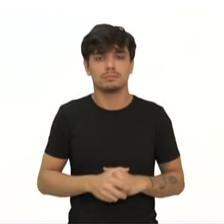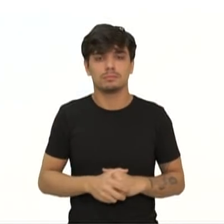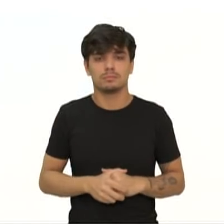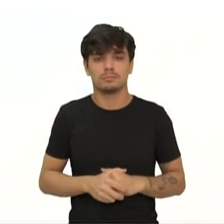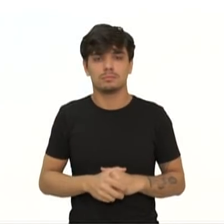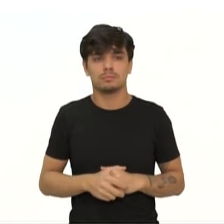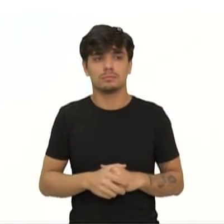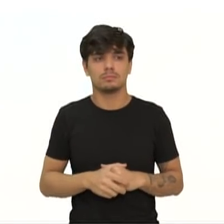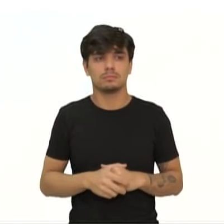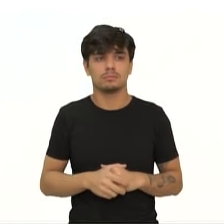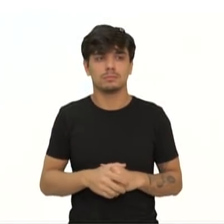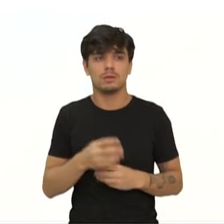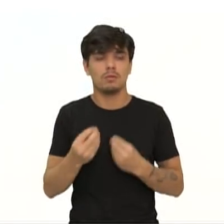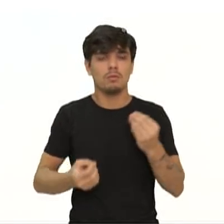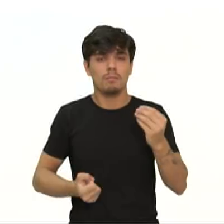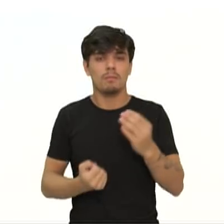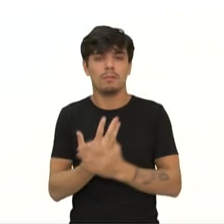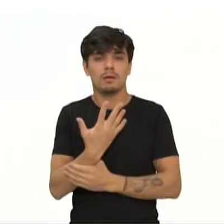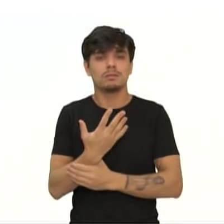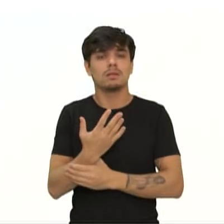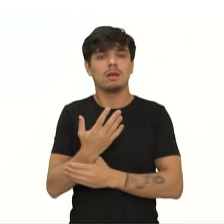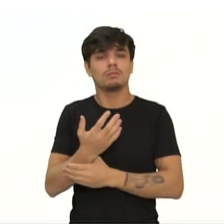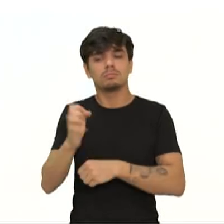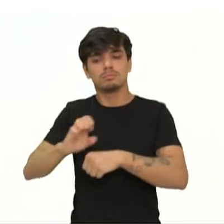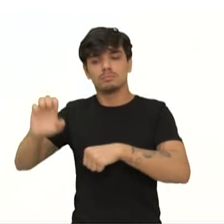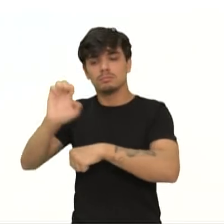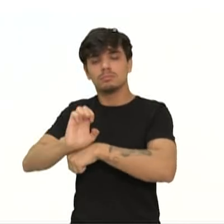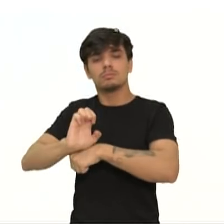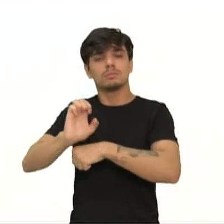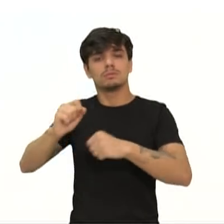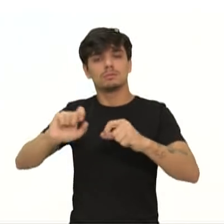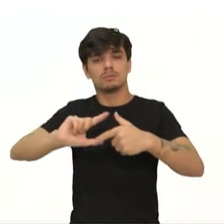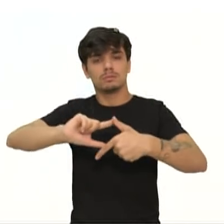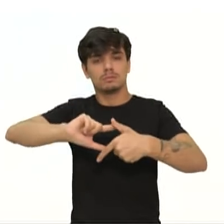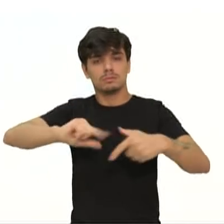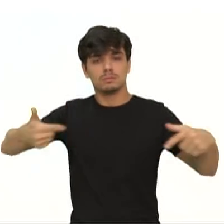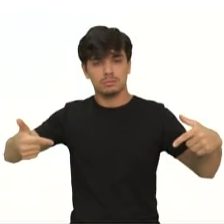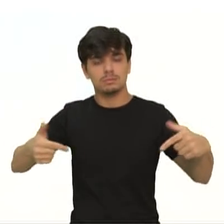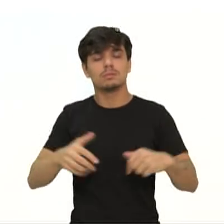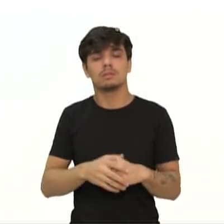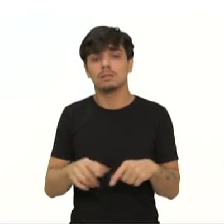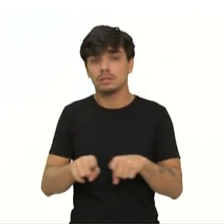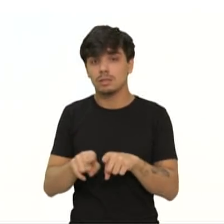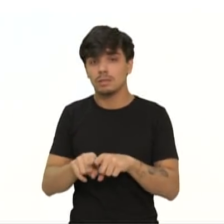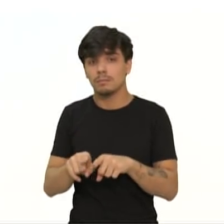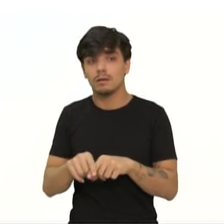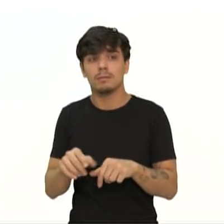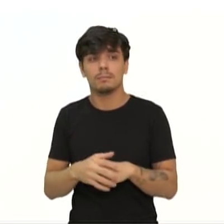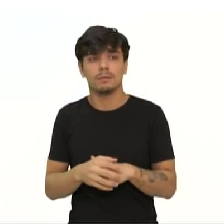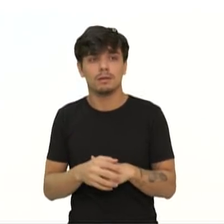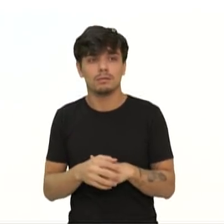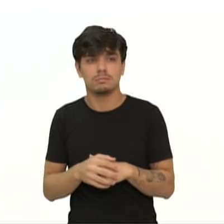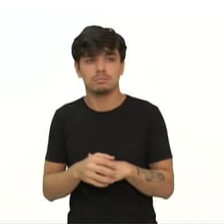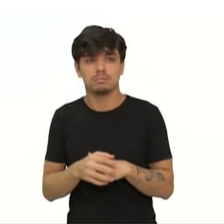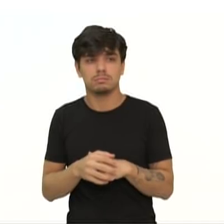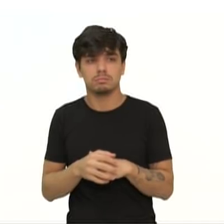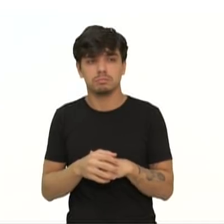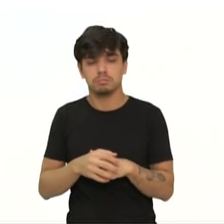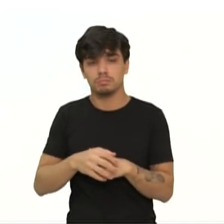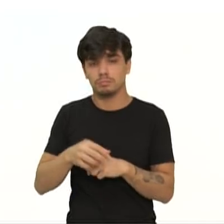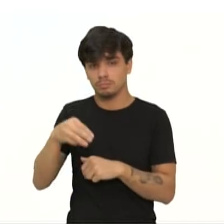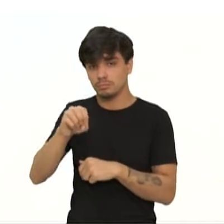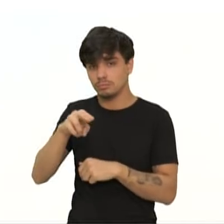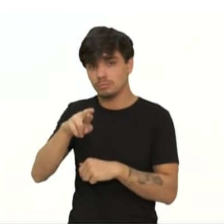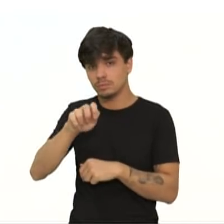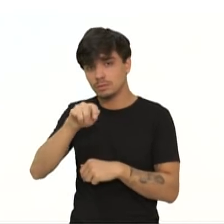Como se deu o surgimento do Estado moderno e das monarquias absolutistas, como, através